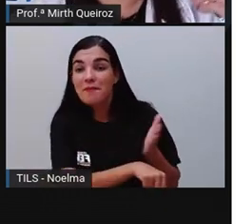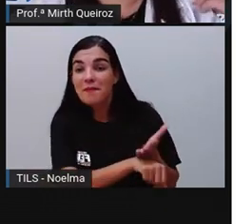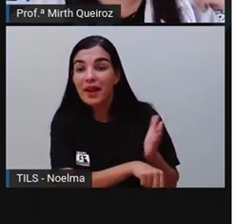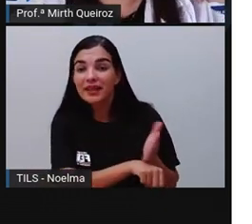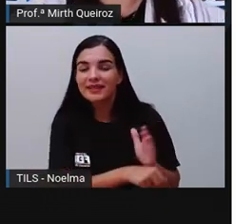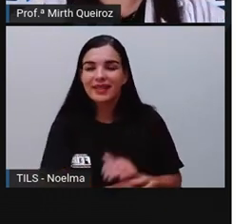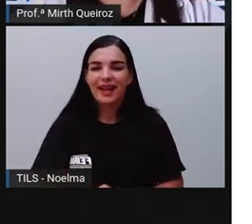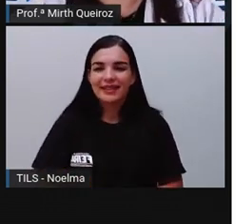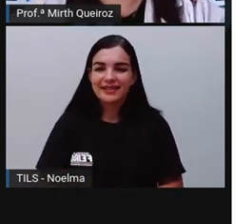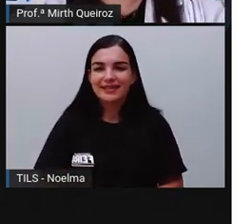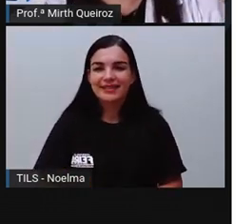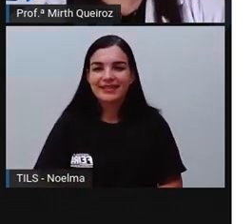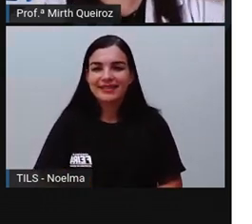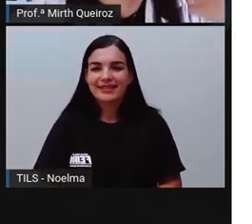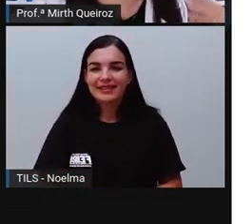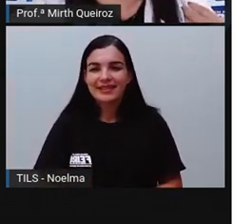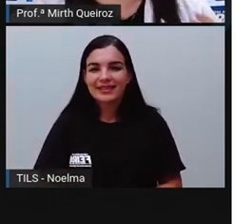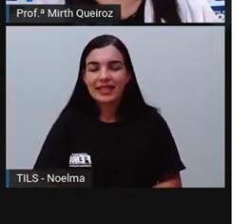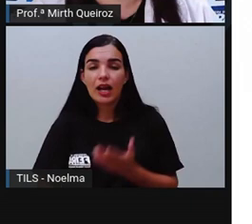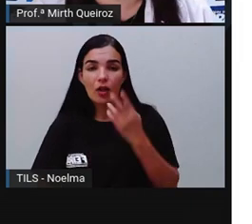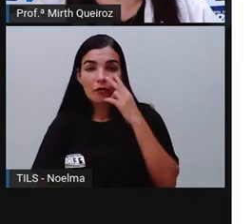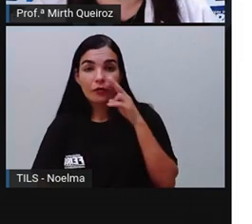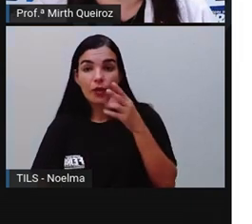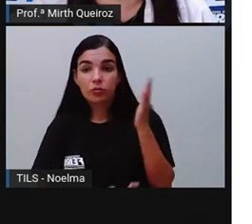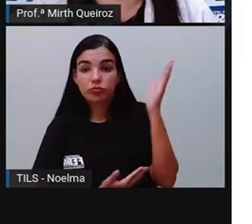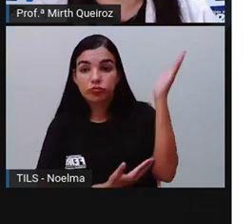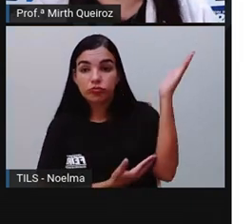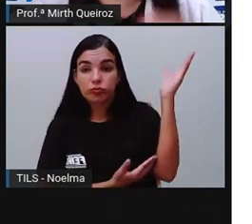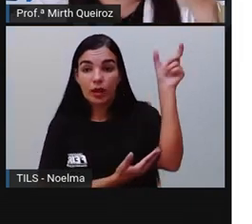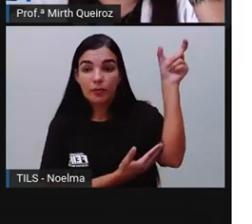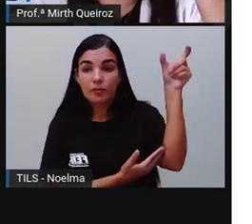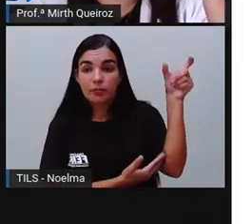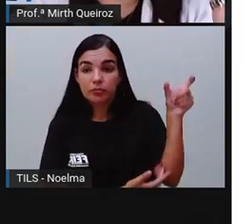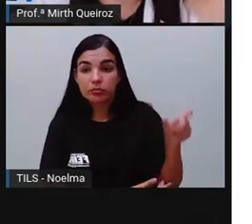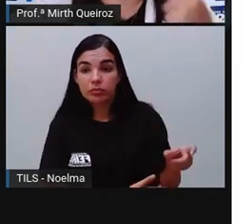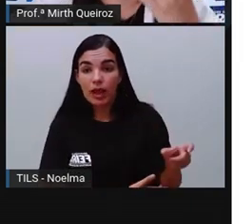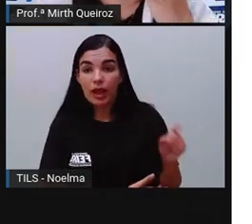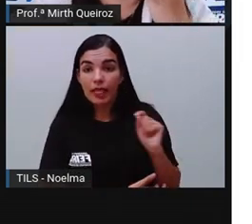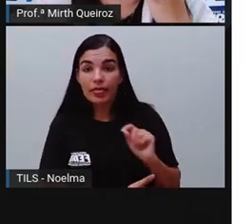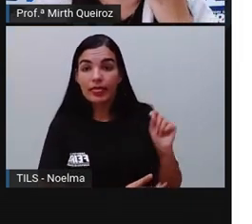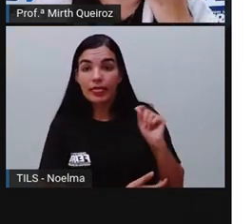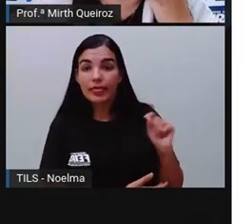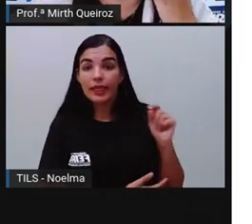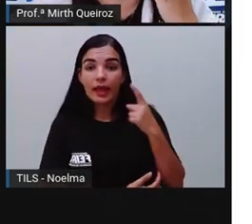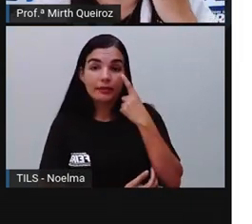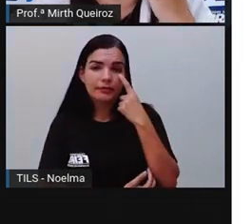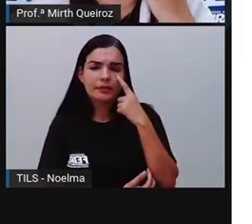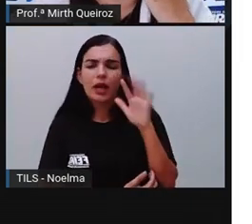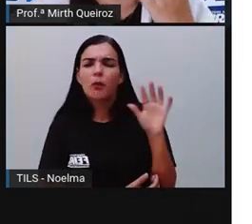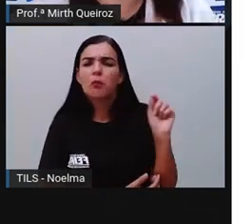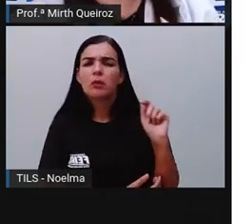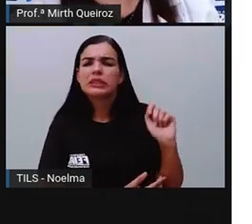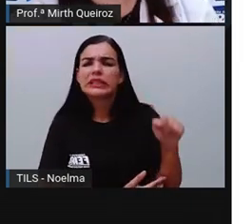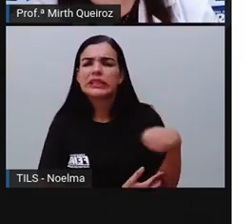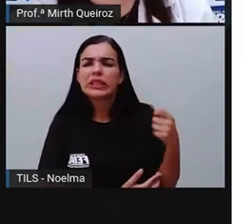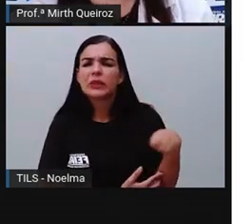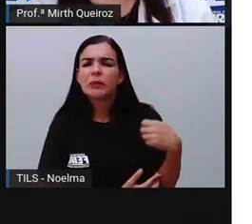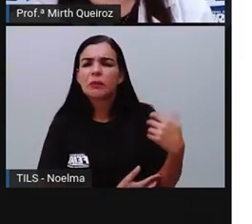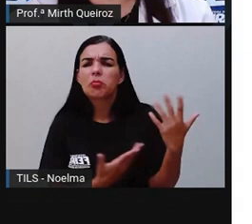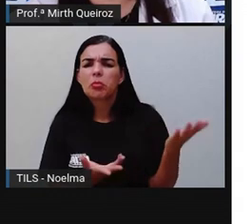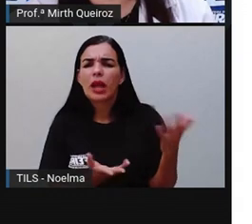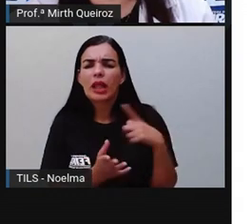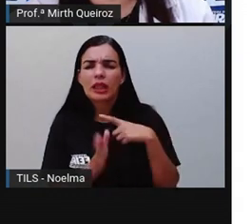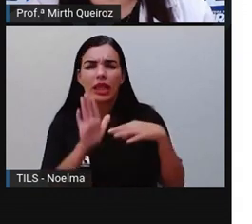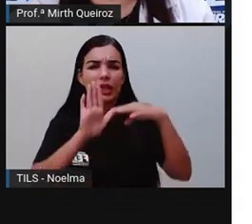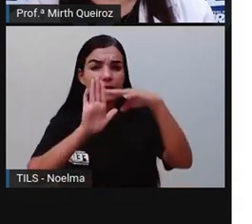praticar? O esquema ao lado, ele é o quê? Esse esquema que está ao lado aqui, vamos ver se